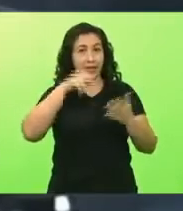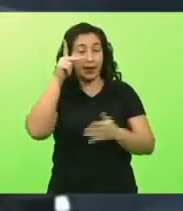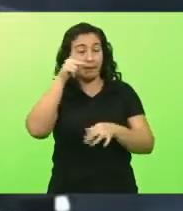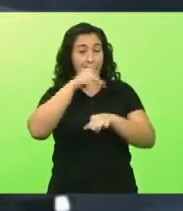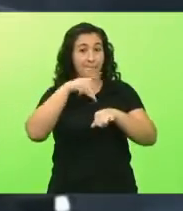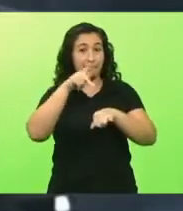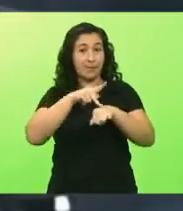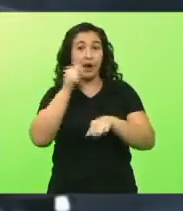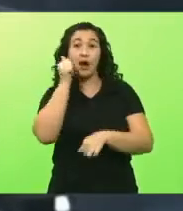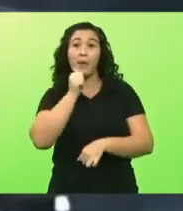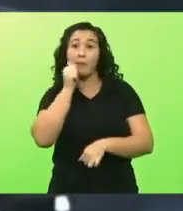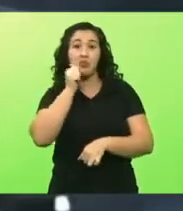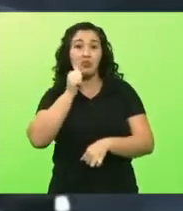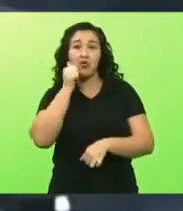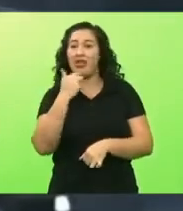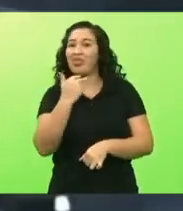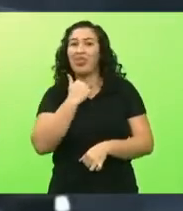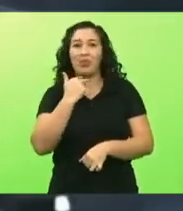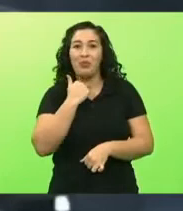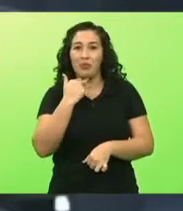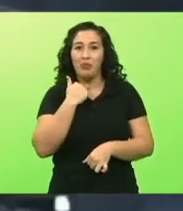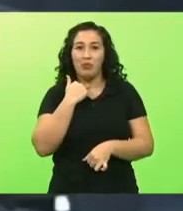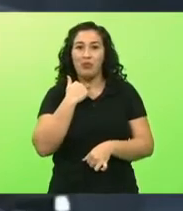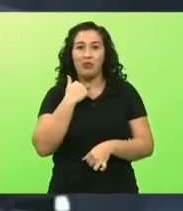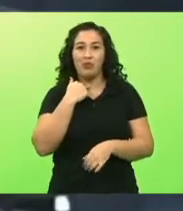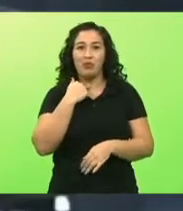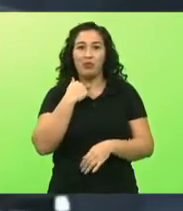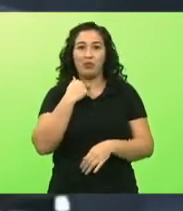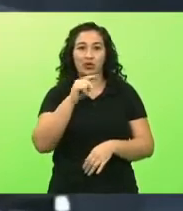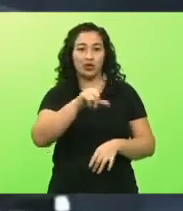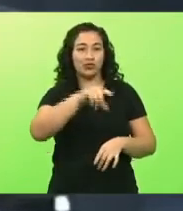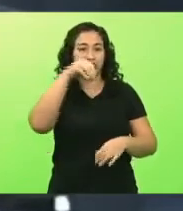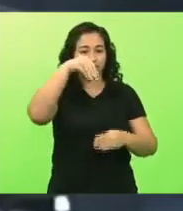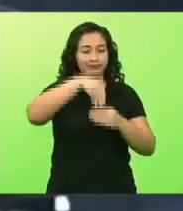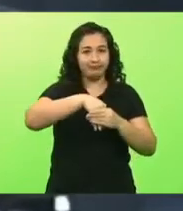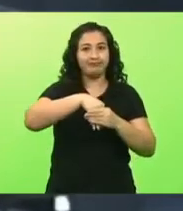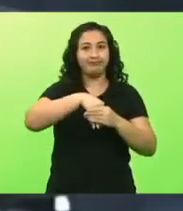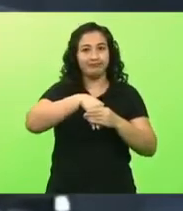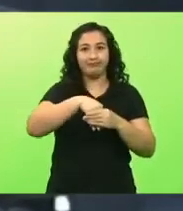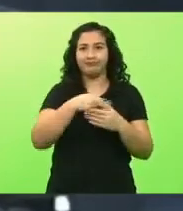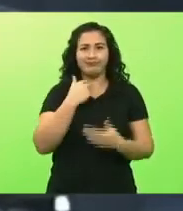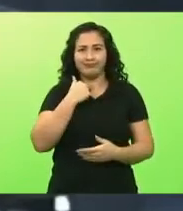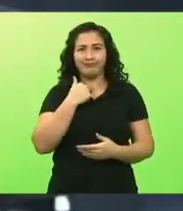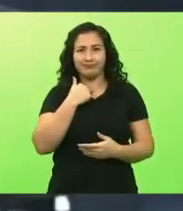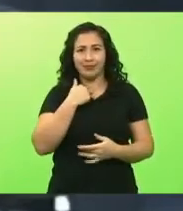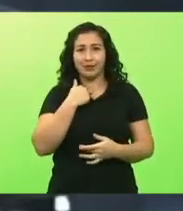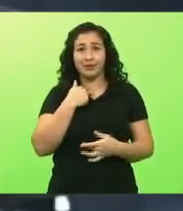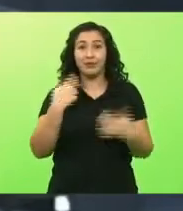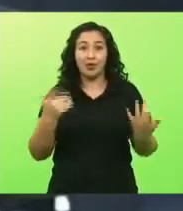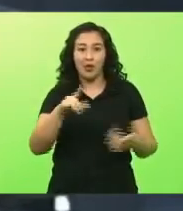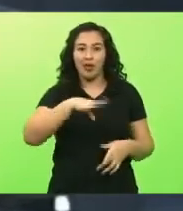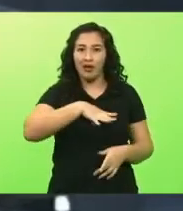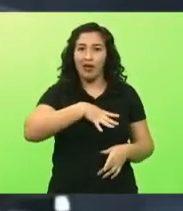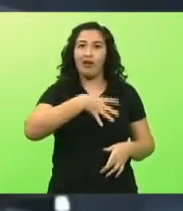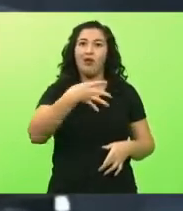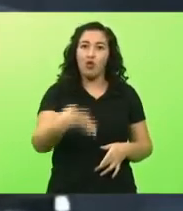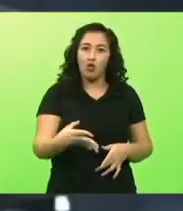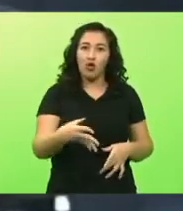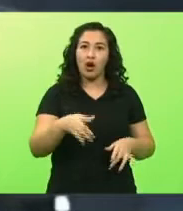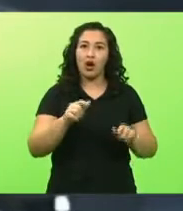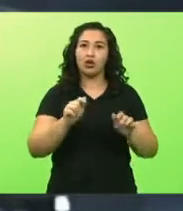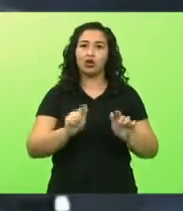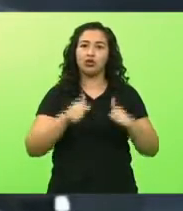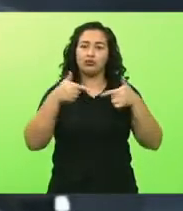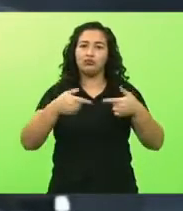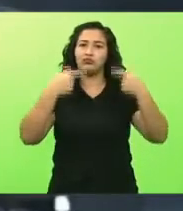não podiam nem sequer votar. Este contexto revela ainda mais a coragem e a luta